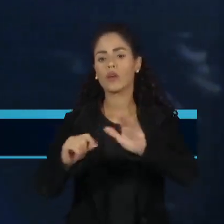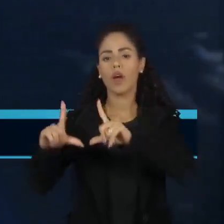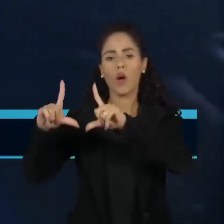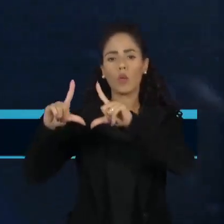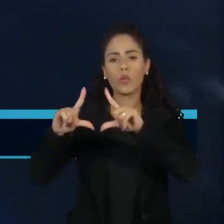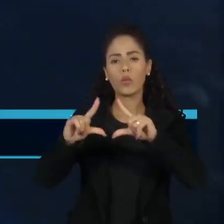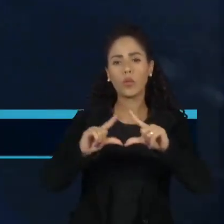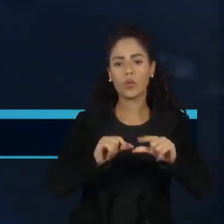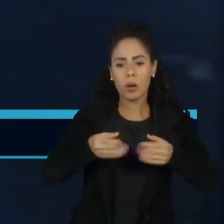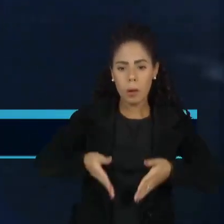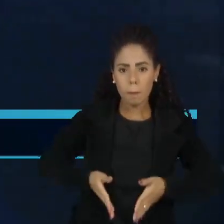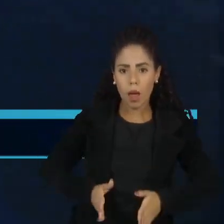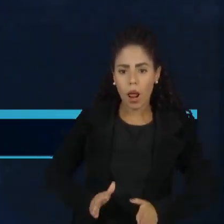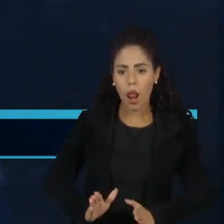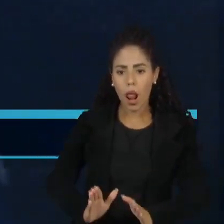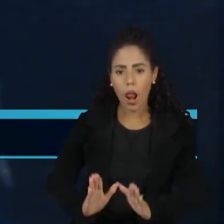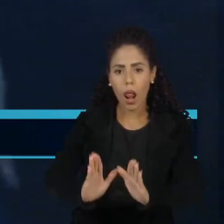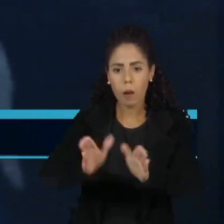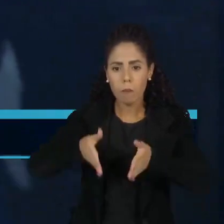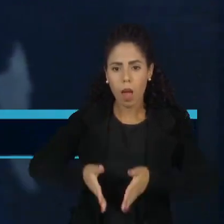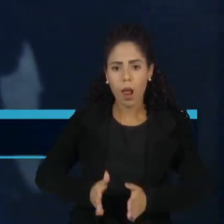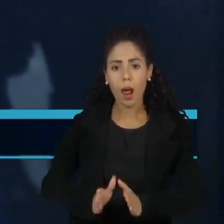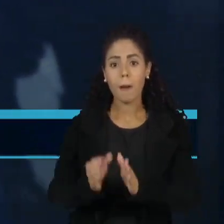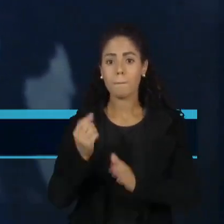número de nascimentos desde